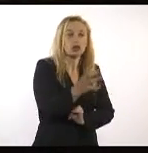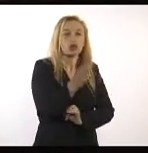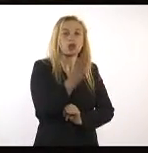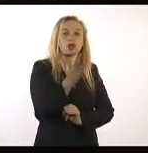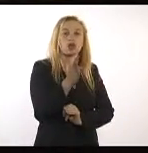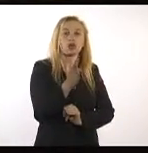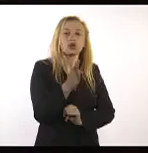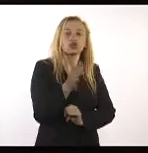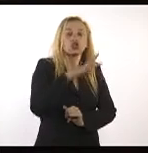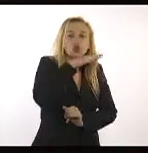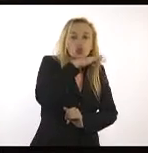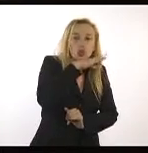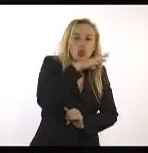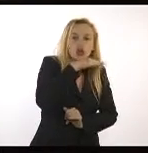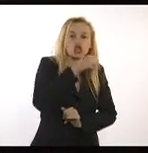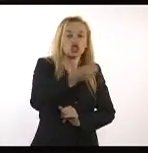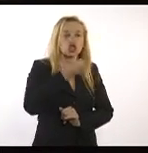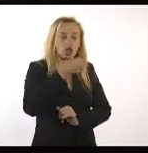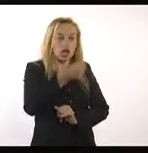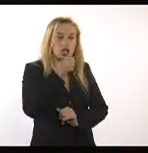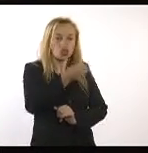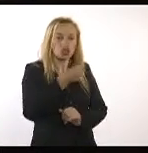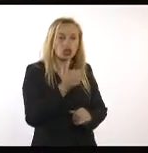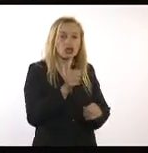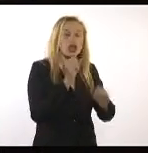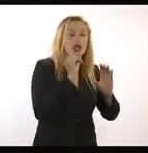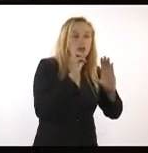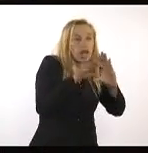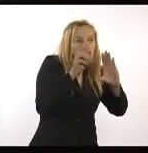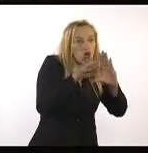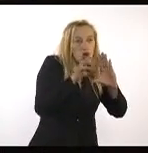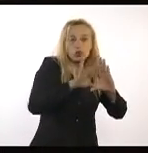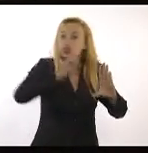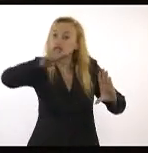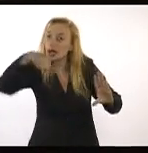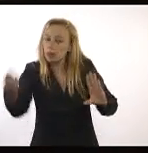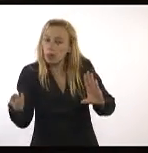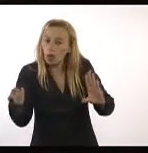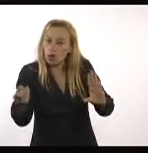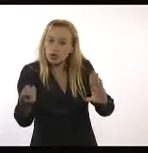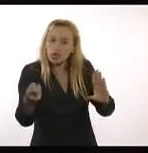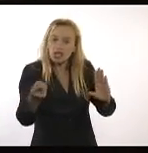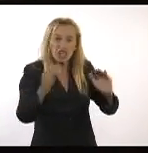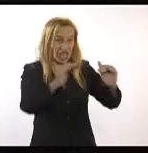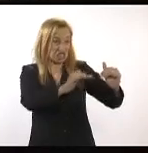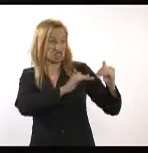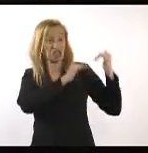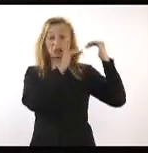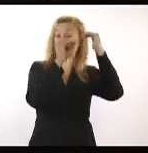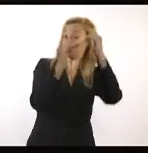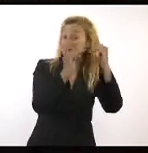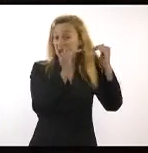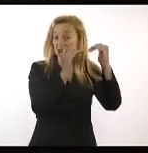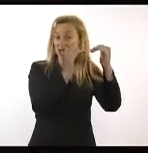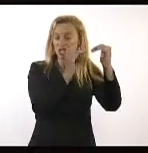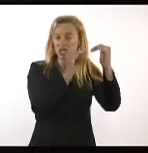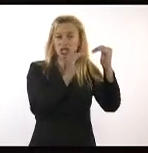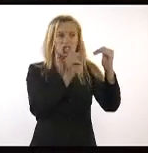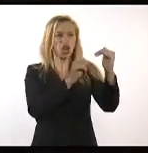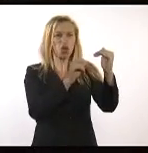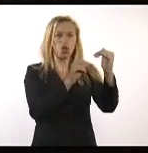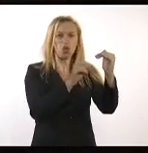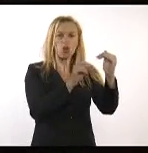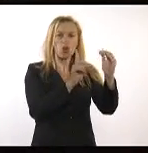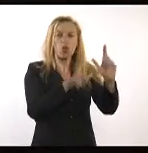jornalismo que foi feito pelas organizações globo após enaltecer não o